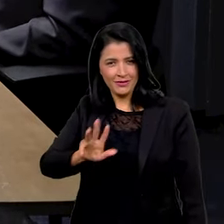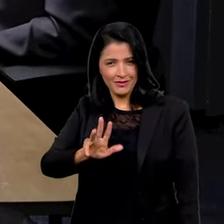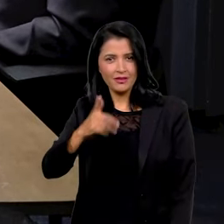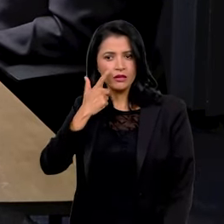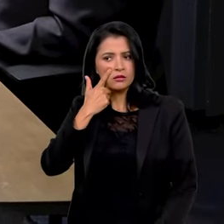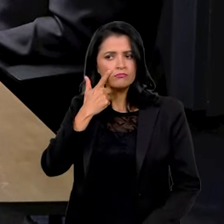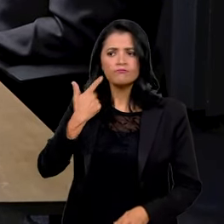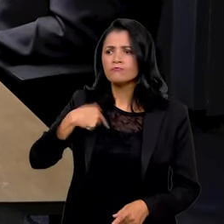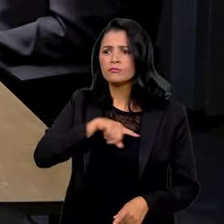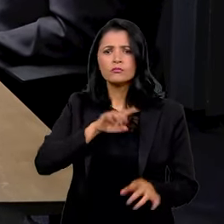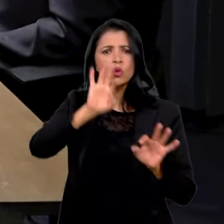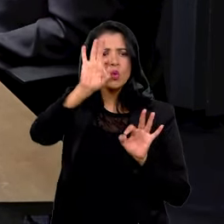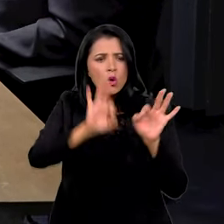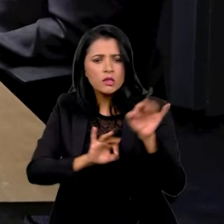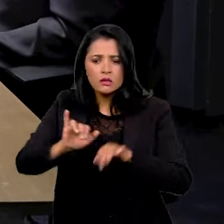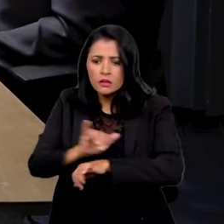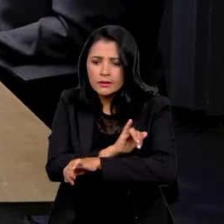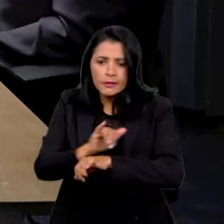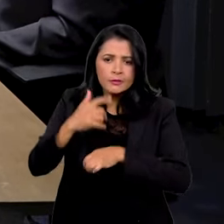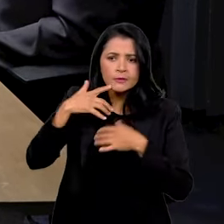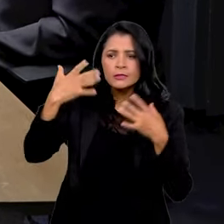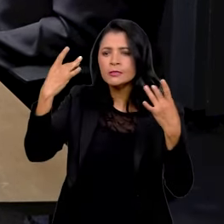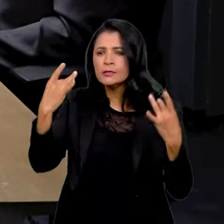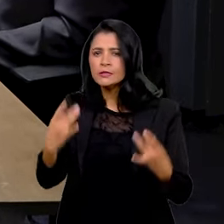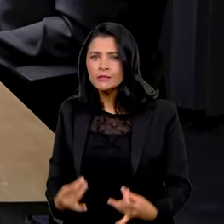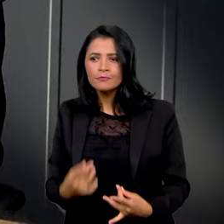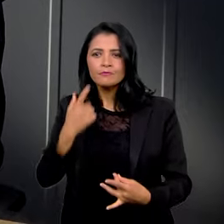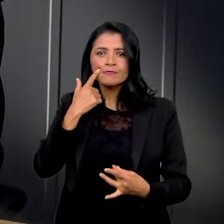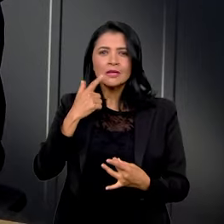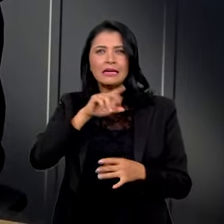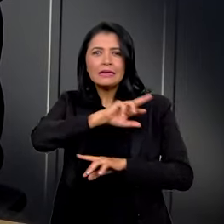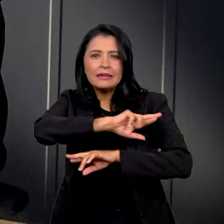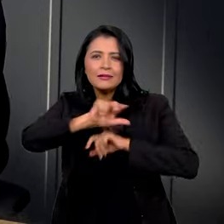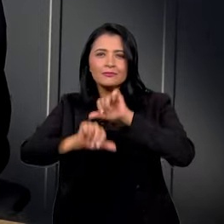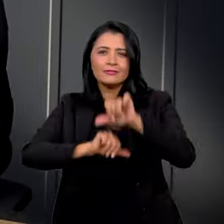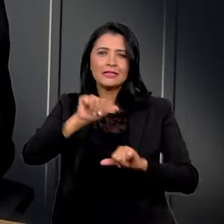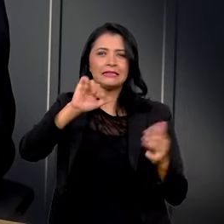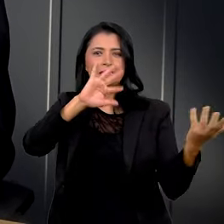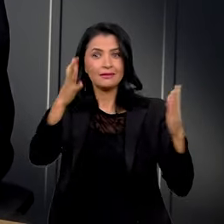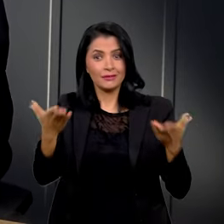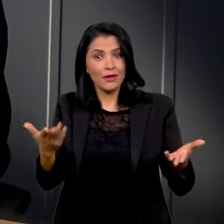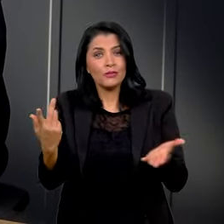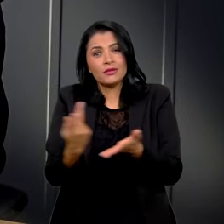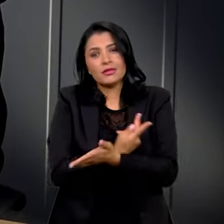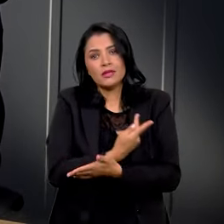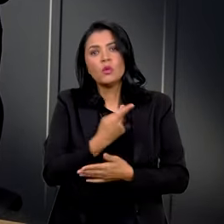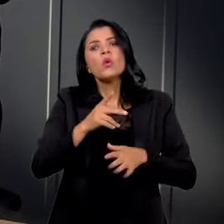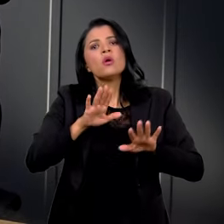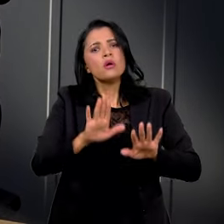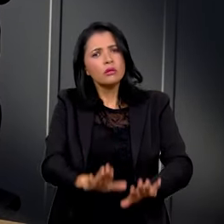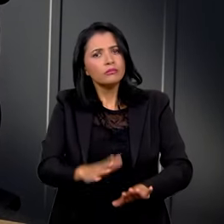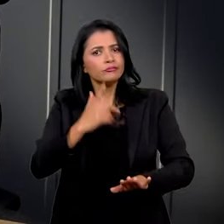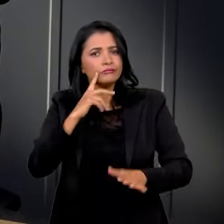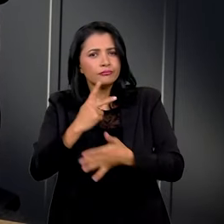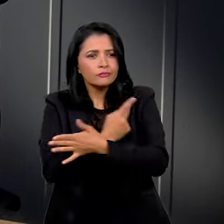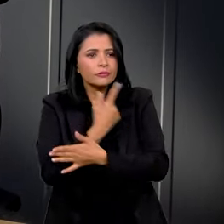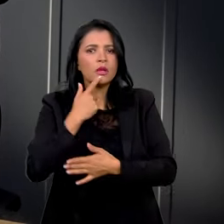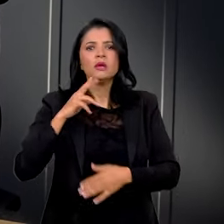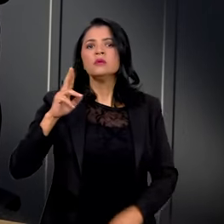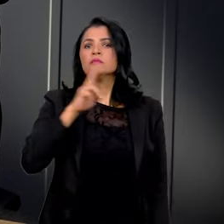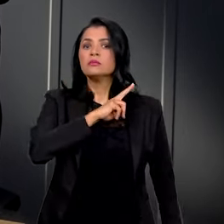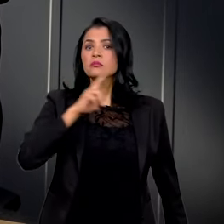organizar uma estratégia mais robusta considerando aí as diversas mudanças climáticas que nós estamos passando né então situações que antes eram